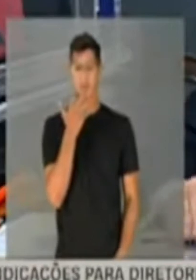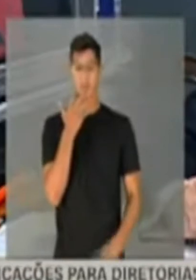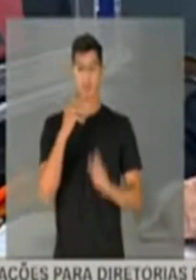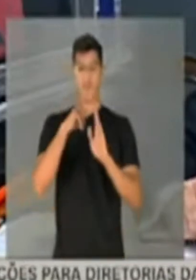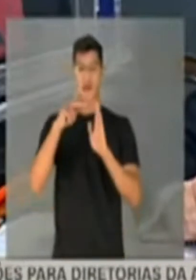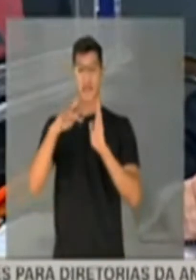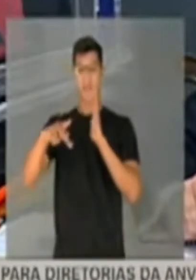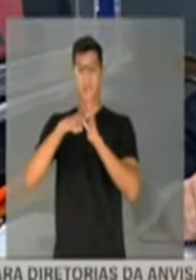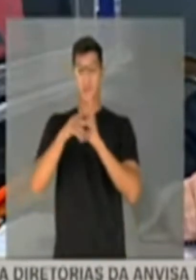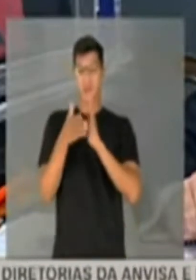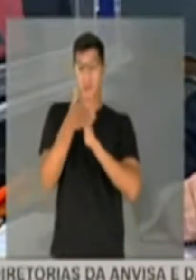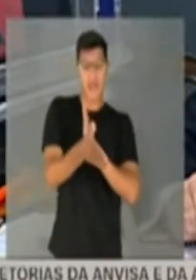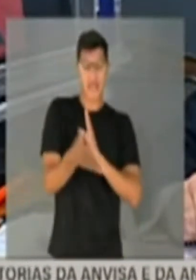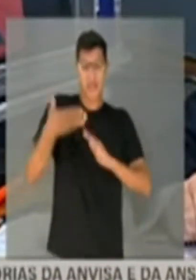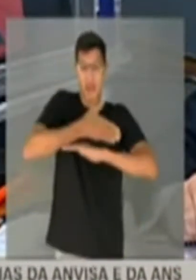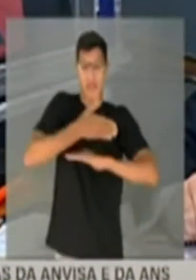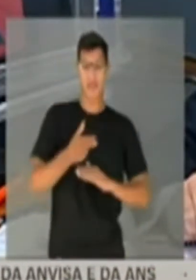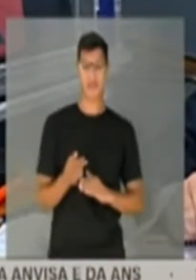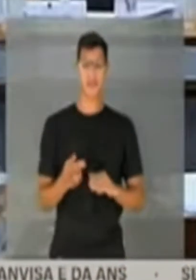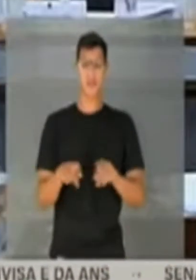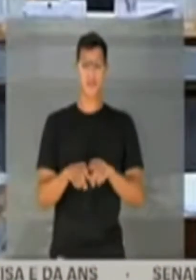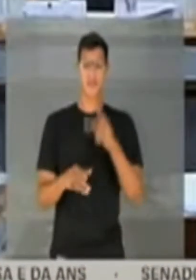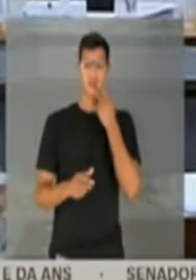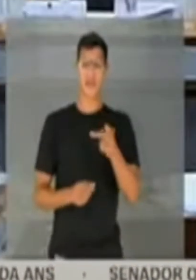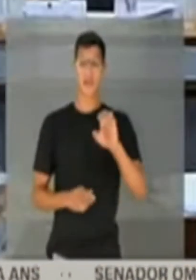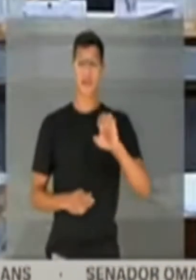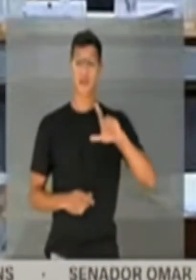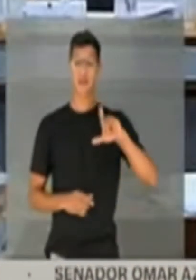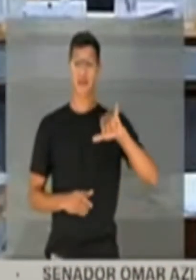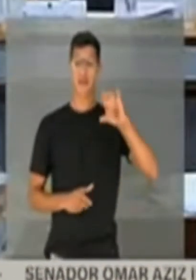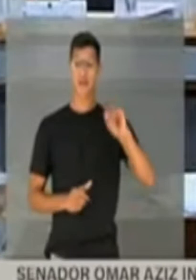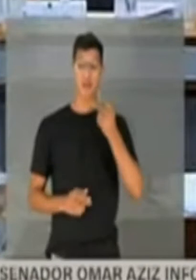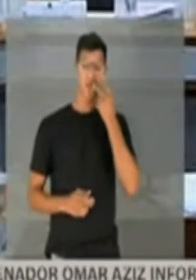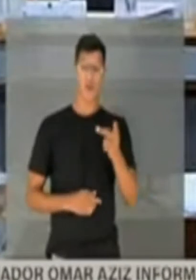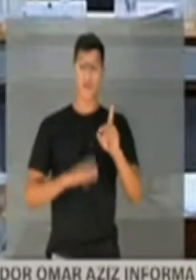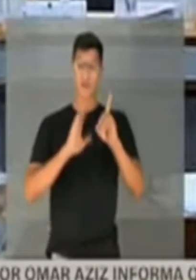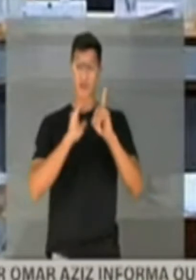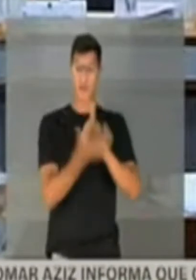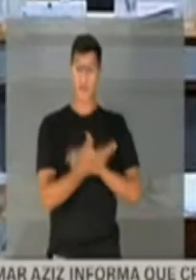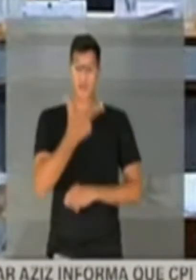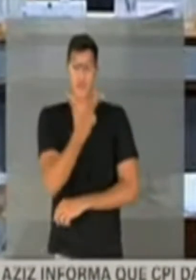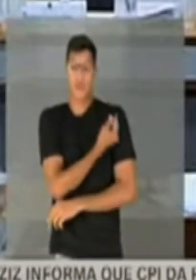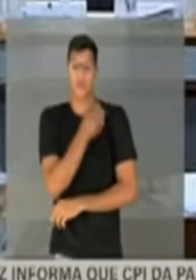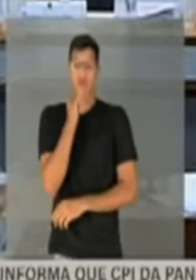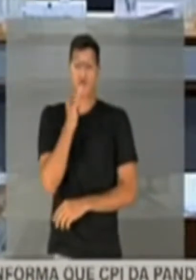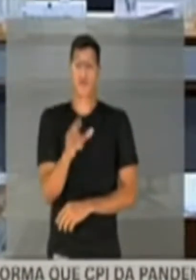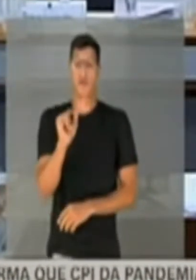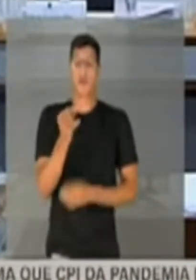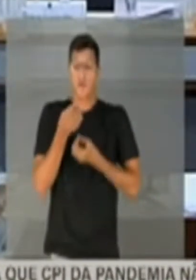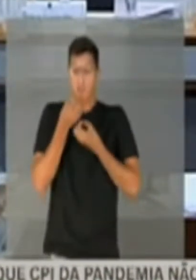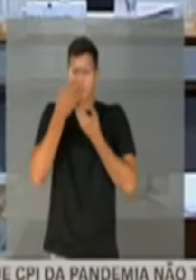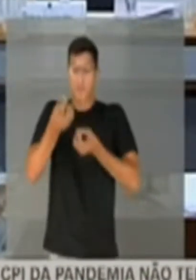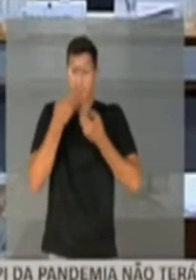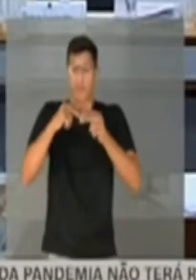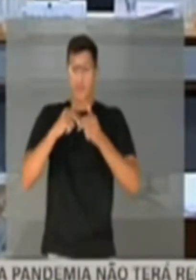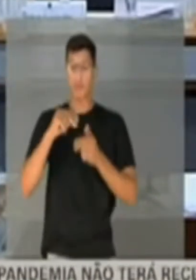portaria. Sem dúvida. E sem falar que o Elcio disse, através do Departamento de Imunização, que o depoente,